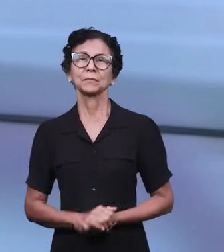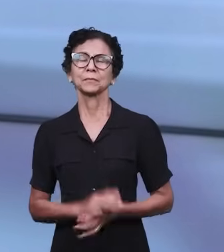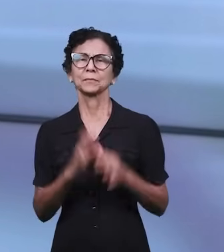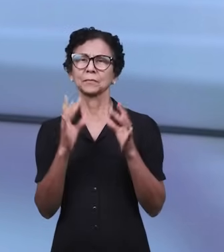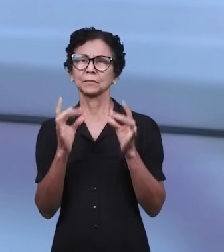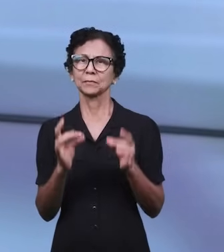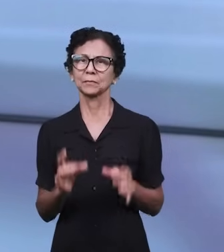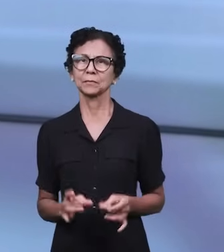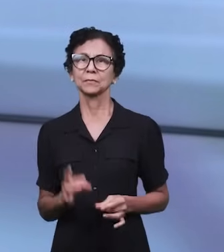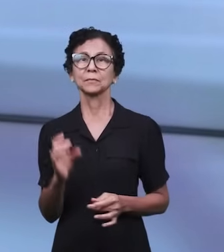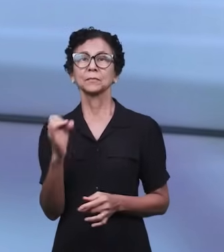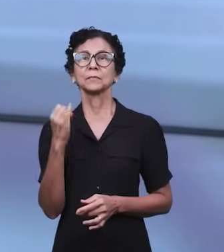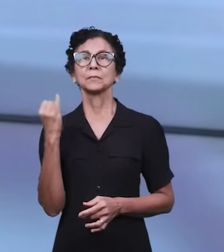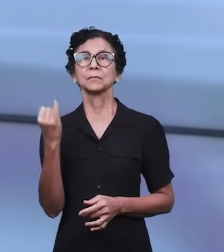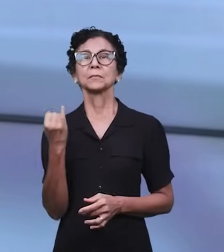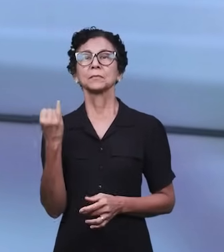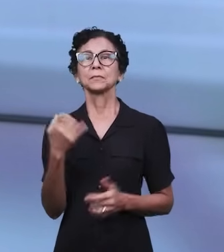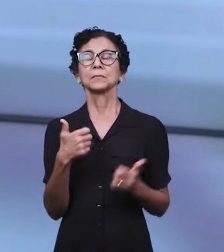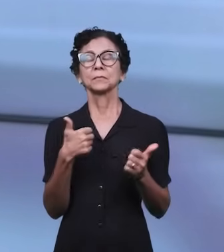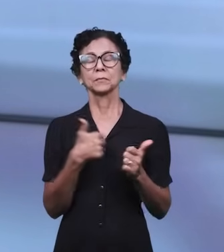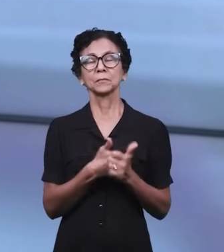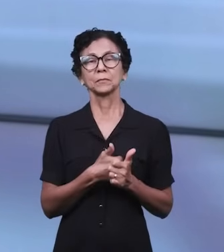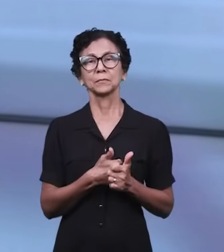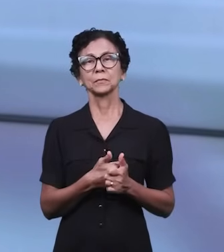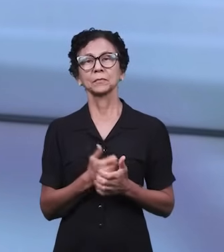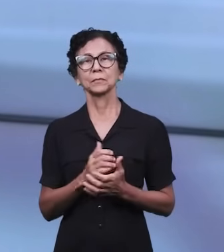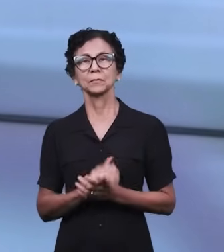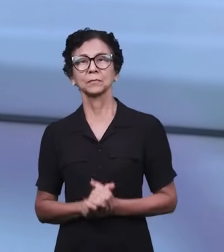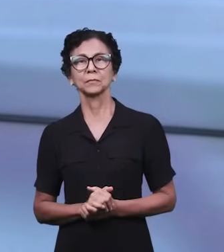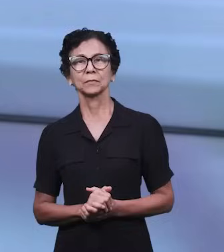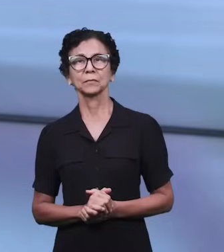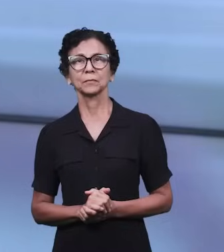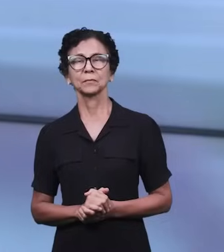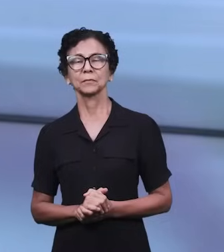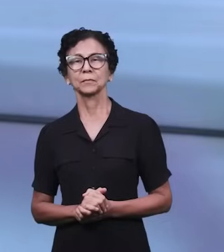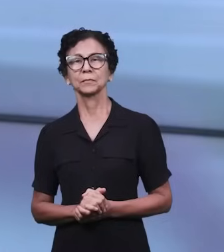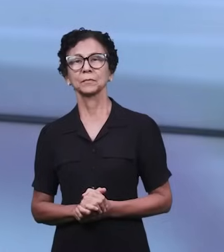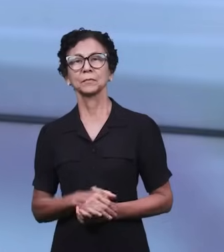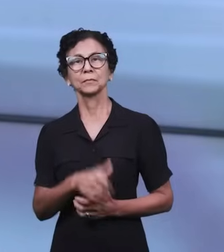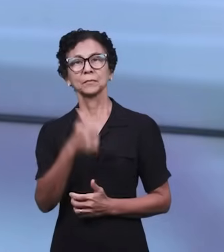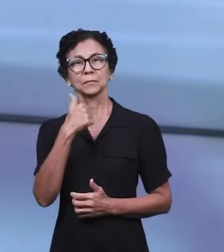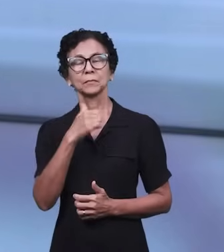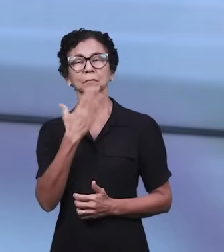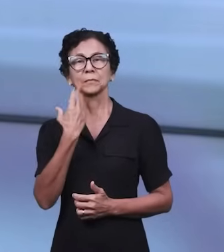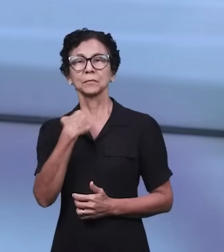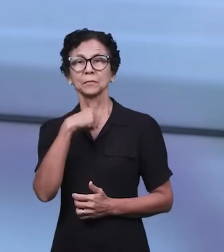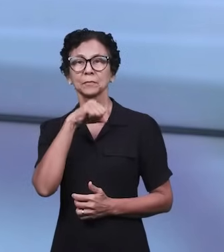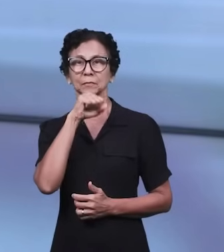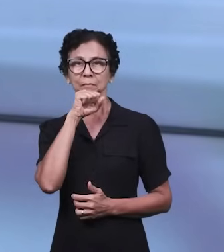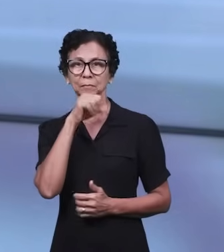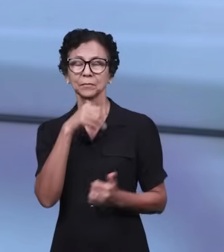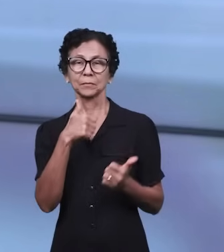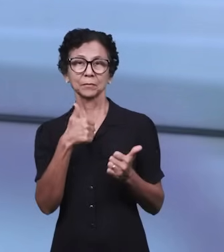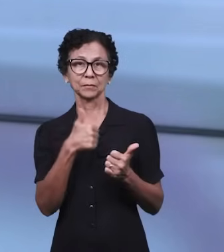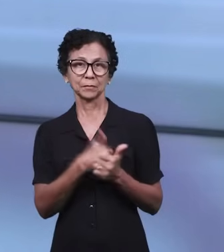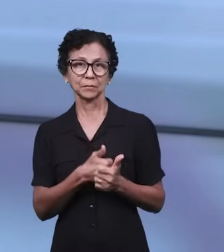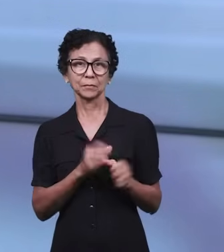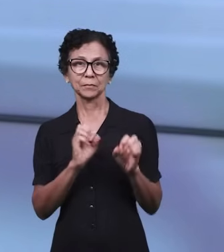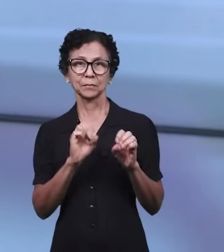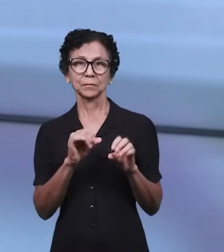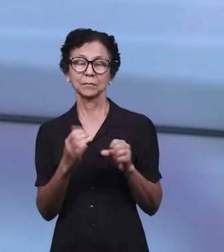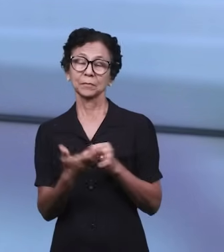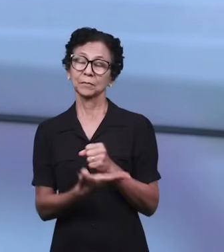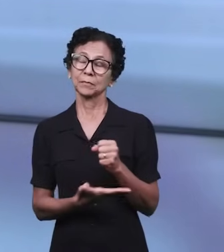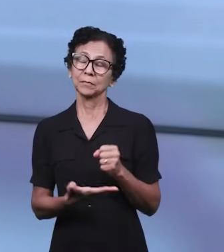da importância do acompanhamento dos pais também nesta etapa obrigatória da educação básica. Não é porque